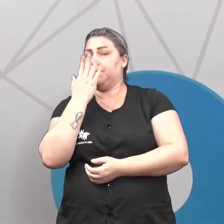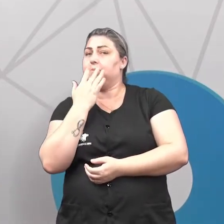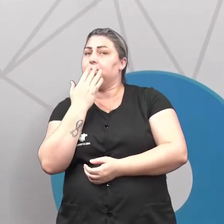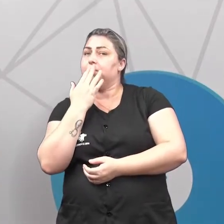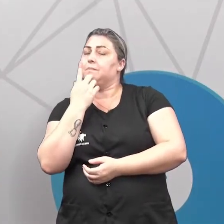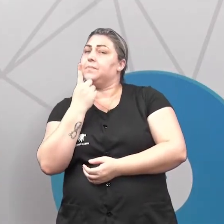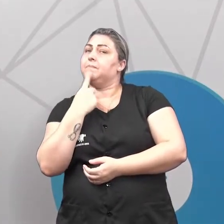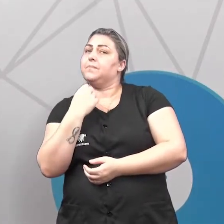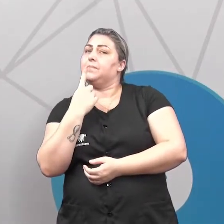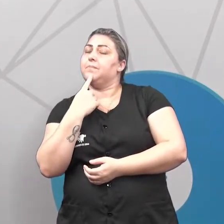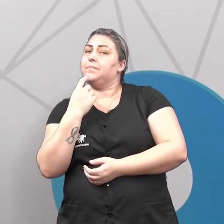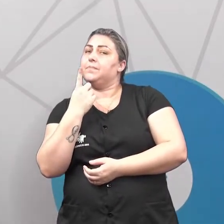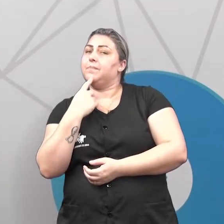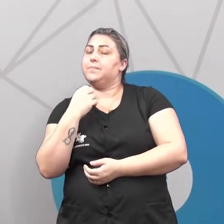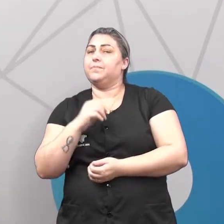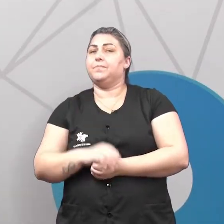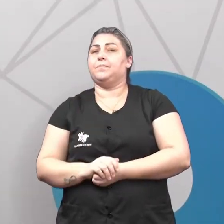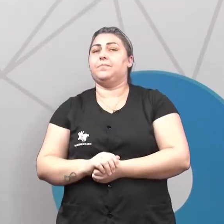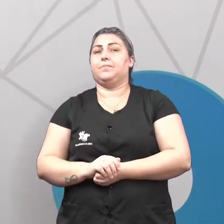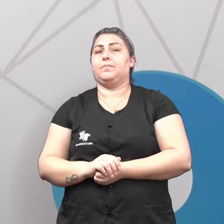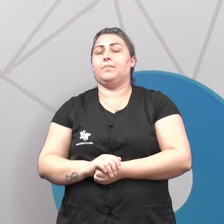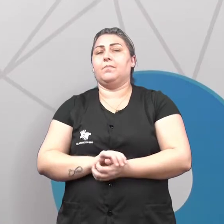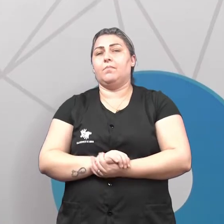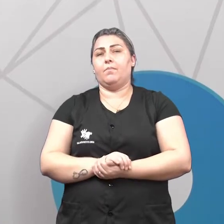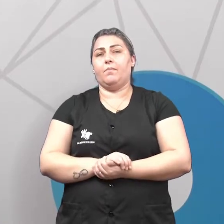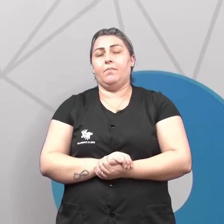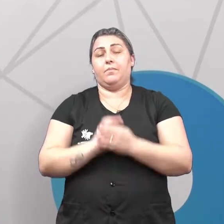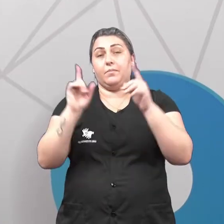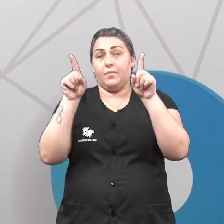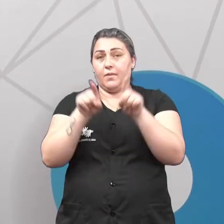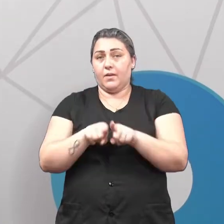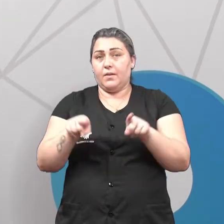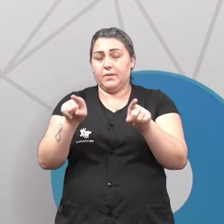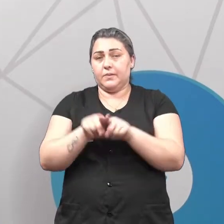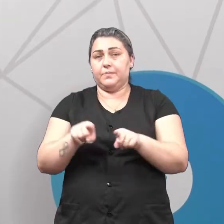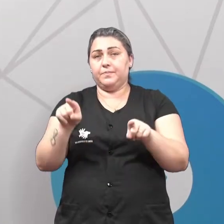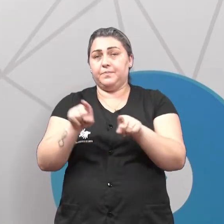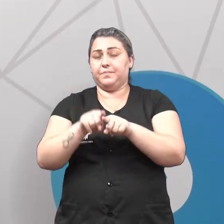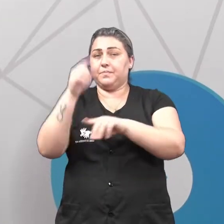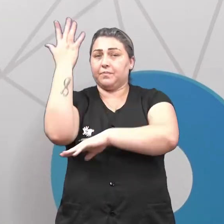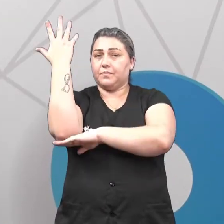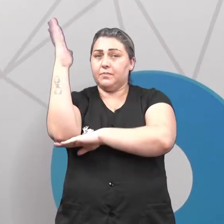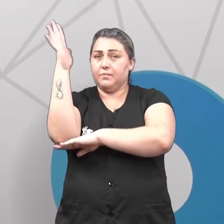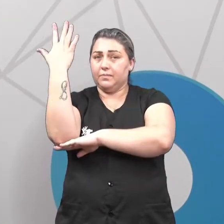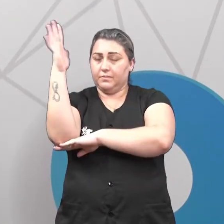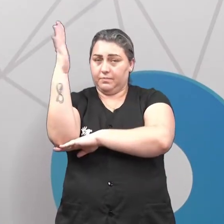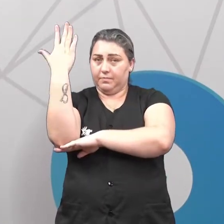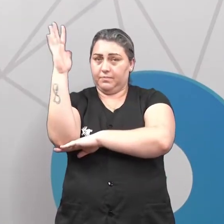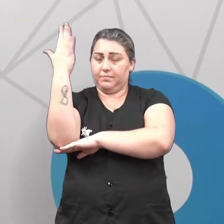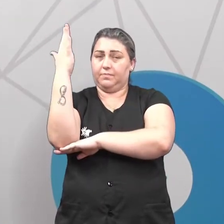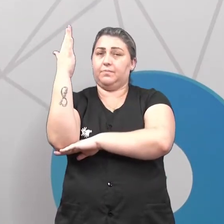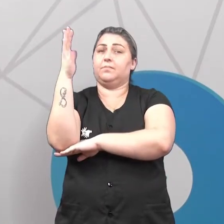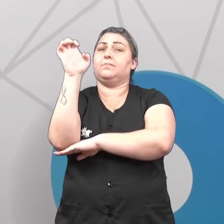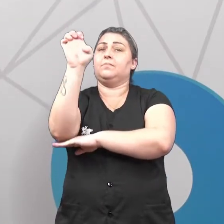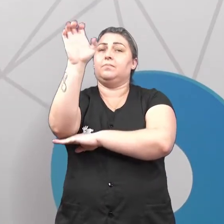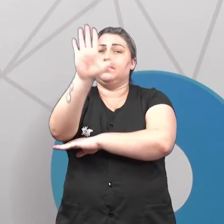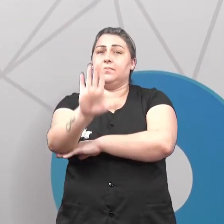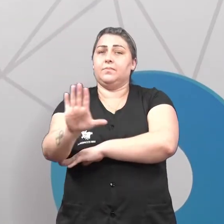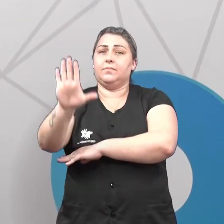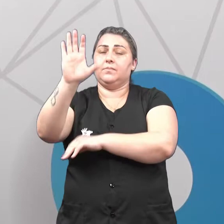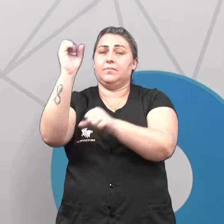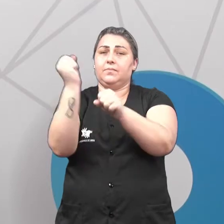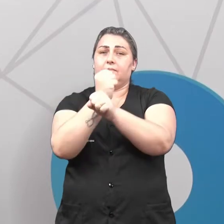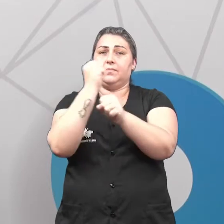coloração do pau-brasil para tingir tecidos. E também a madeira era nobre e na Europa eles